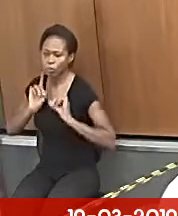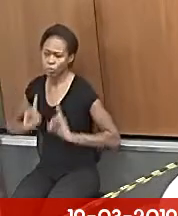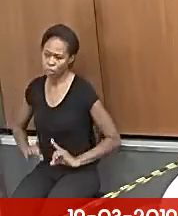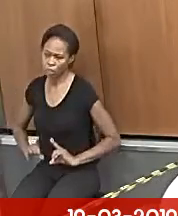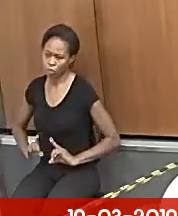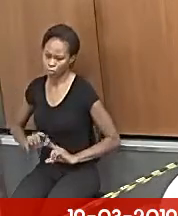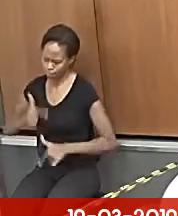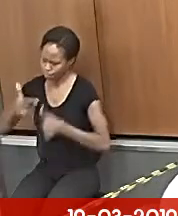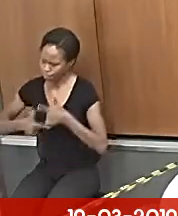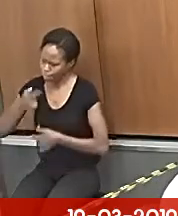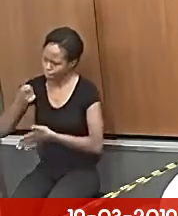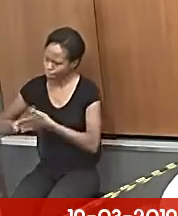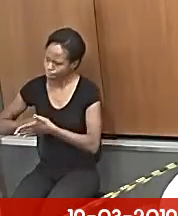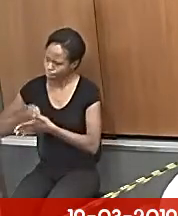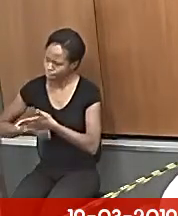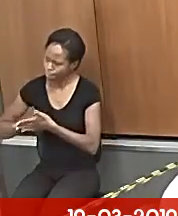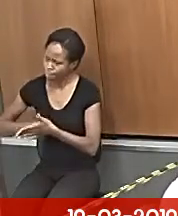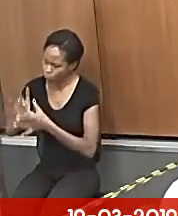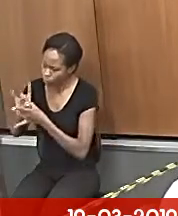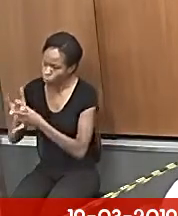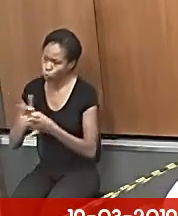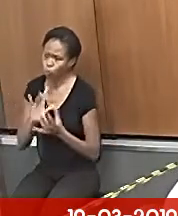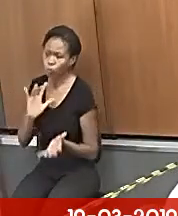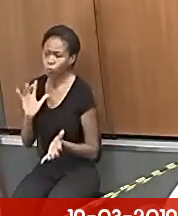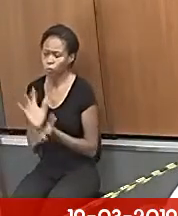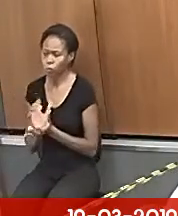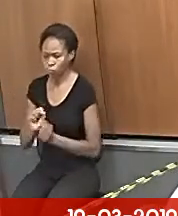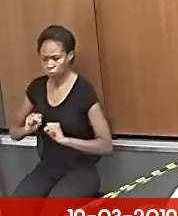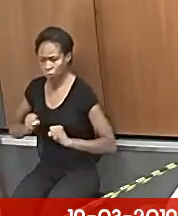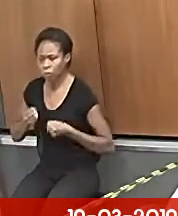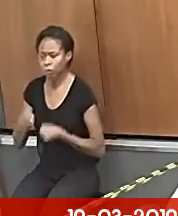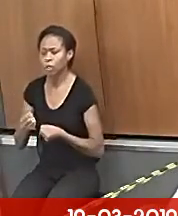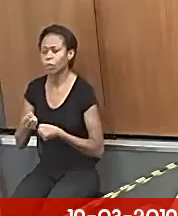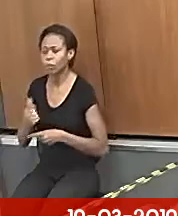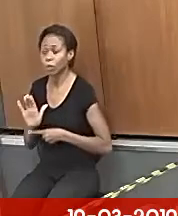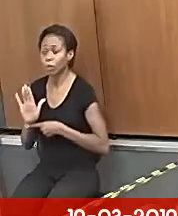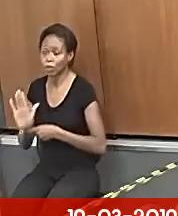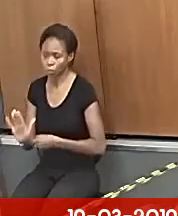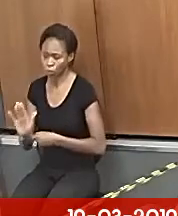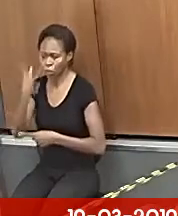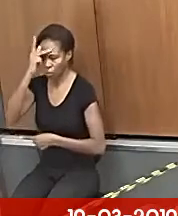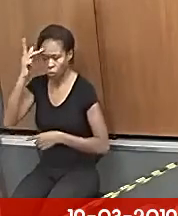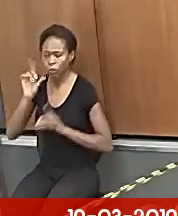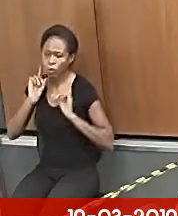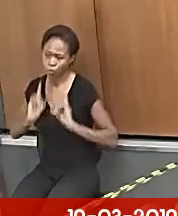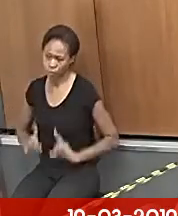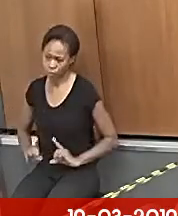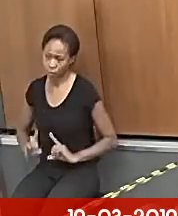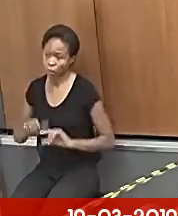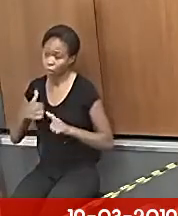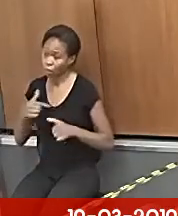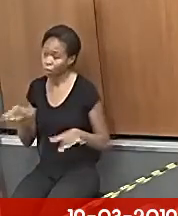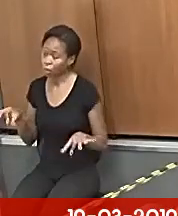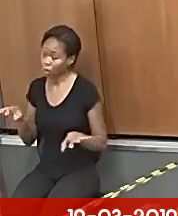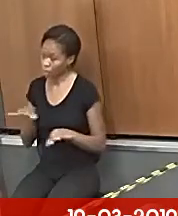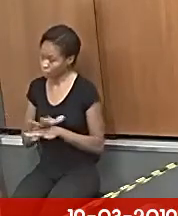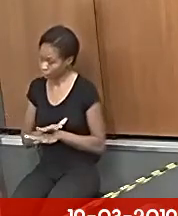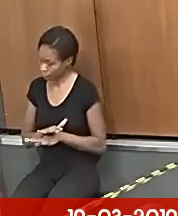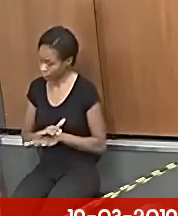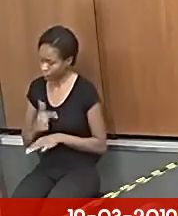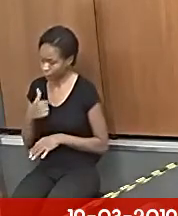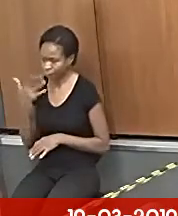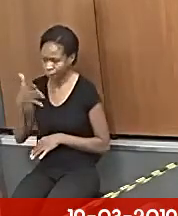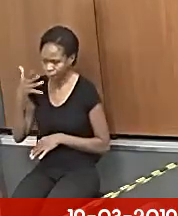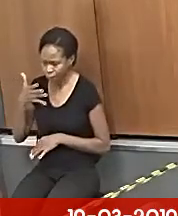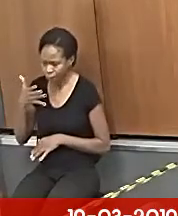uma luta conjunta de um time que foi formado para essa situação então presidente finalizando a minha fala eu quero dizer que quando o